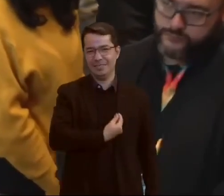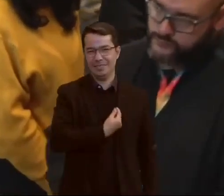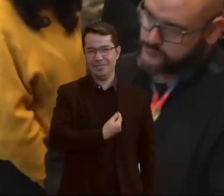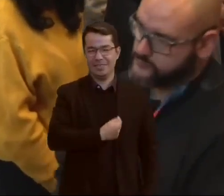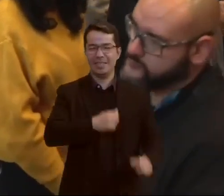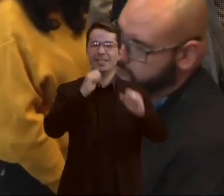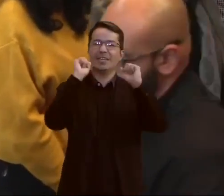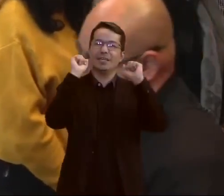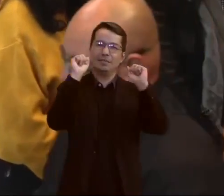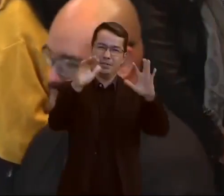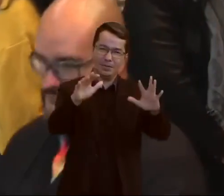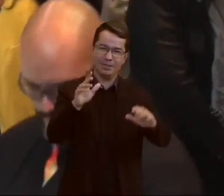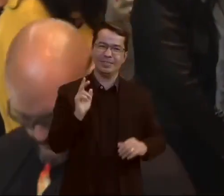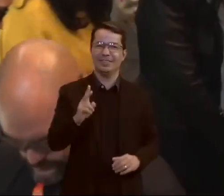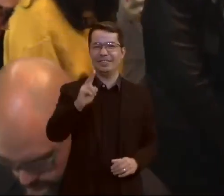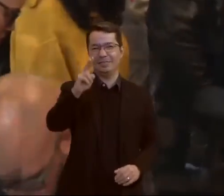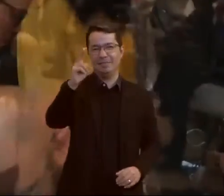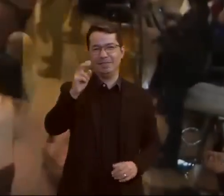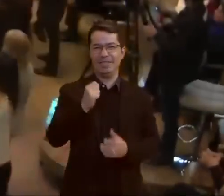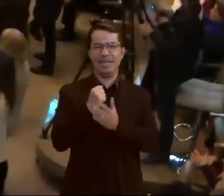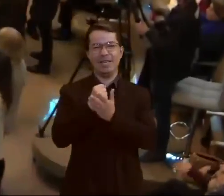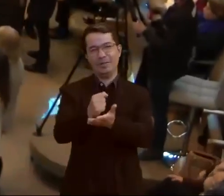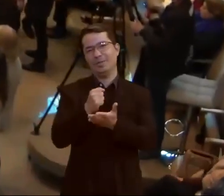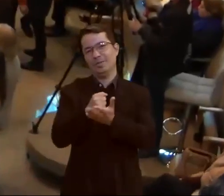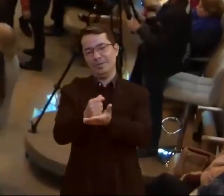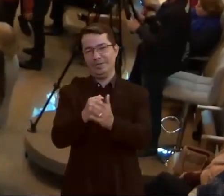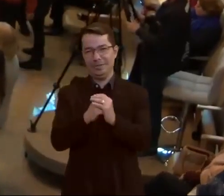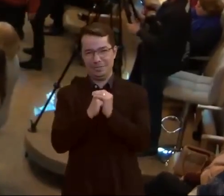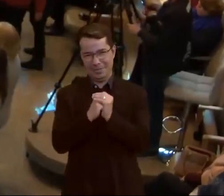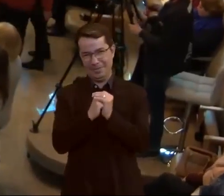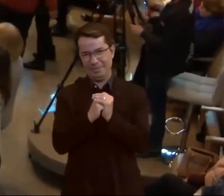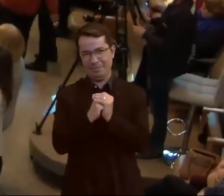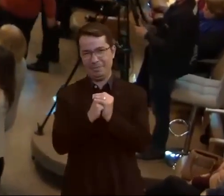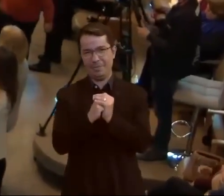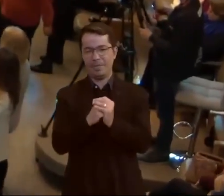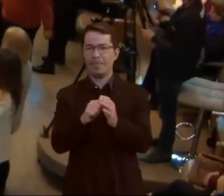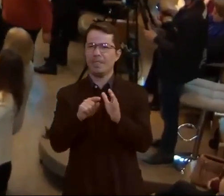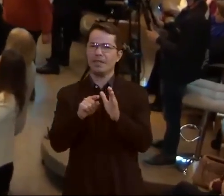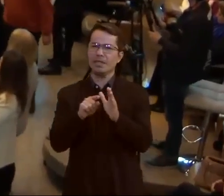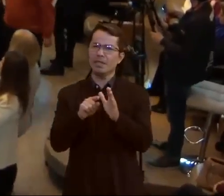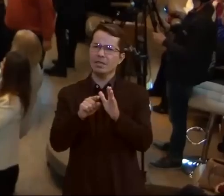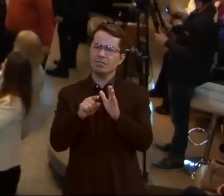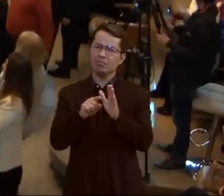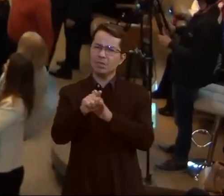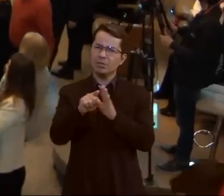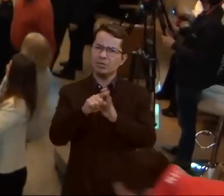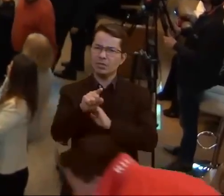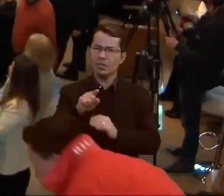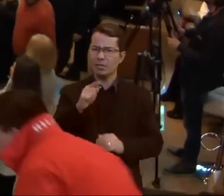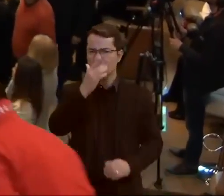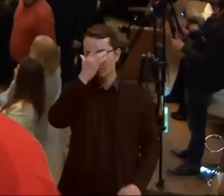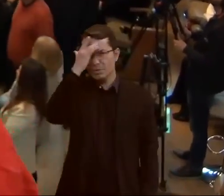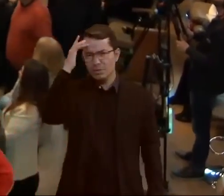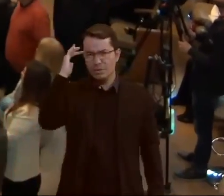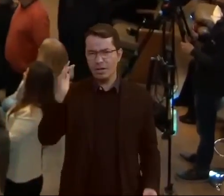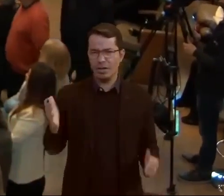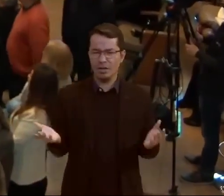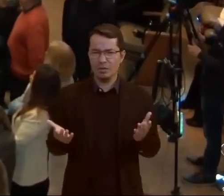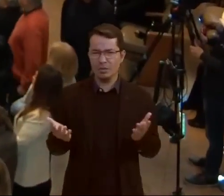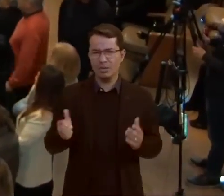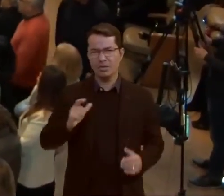Pela graça dEle. Pode ter certeza disso, tá? Deixa eu perguntar aqui para eu saber. Tem alguém aqui que